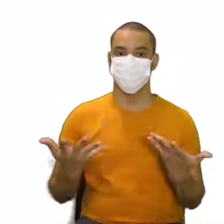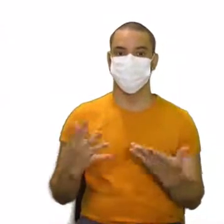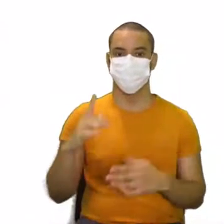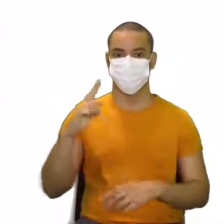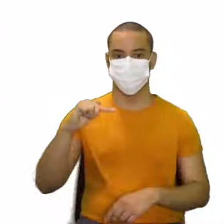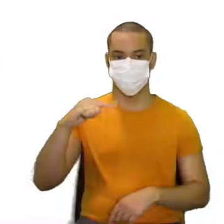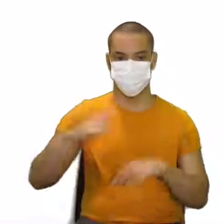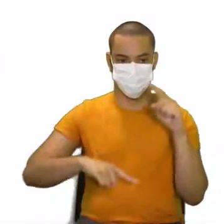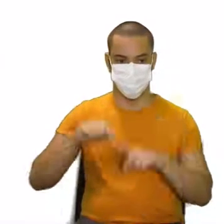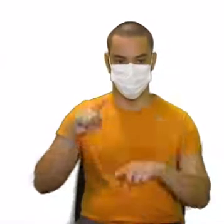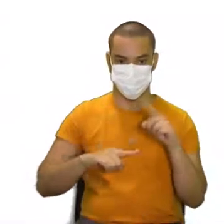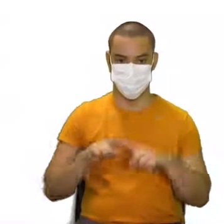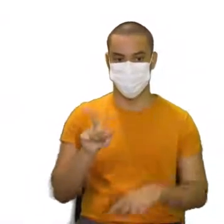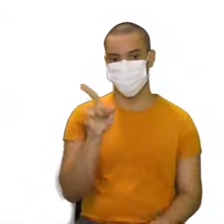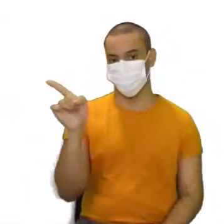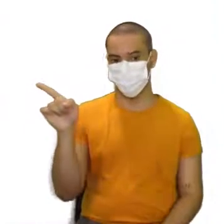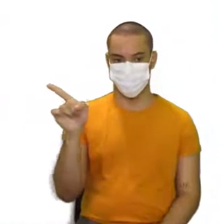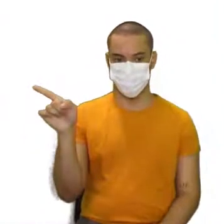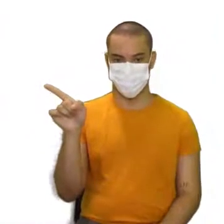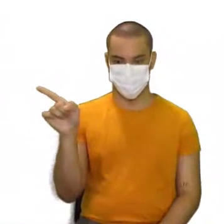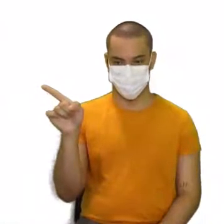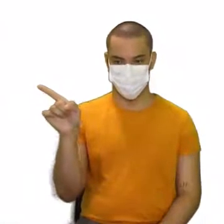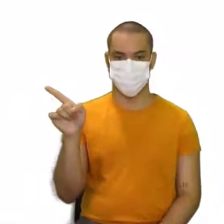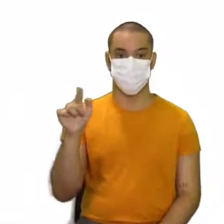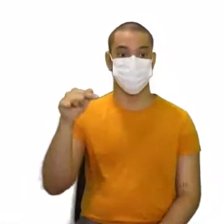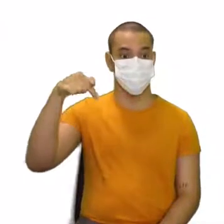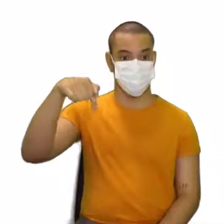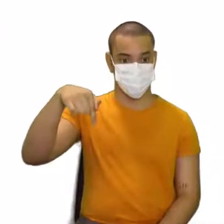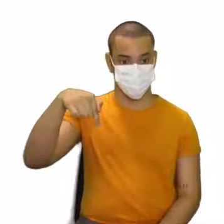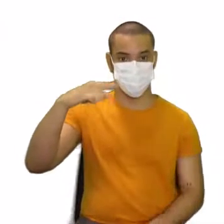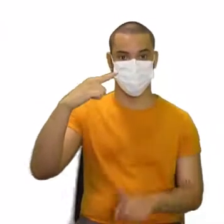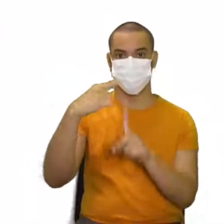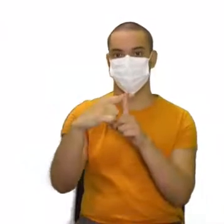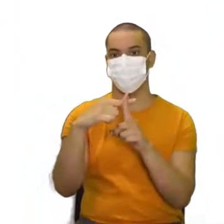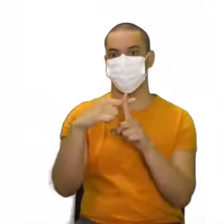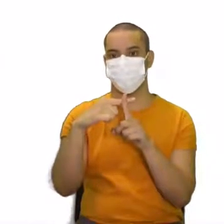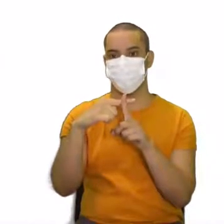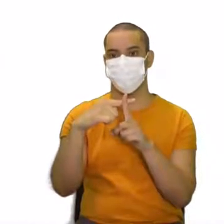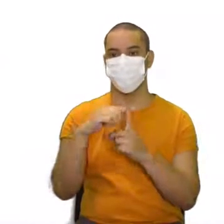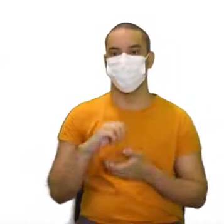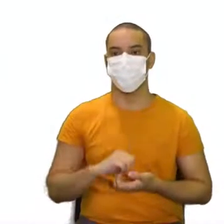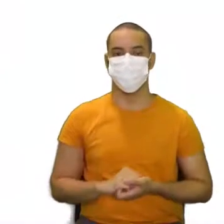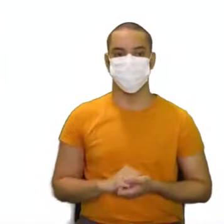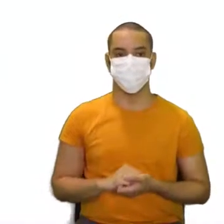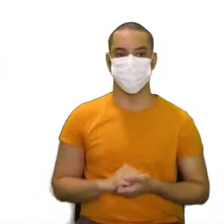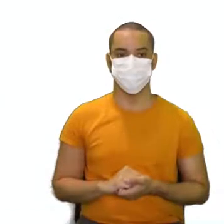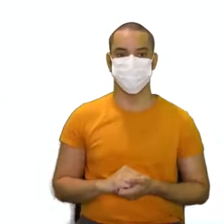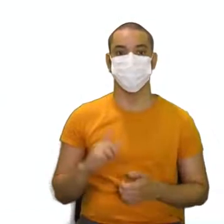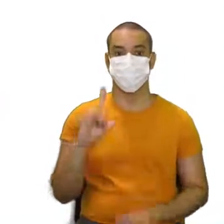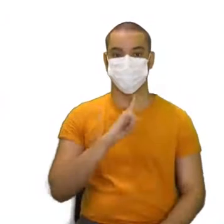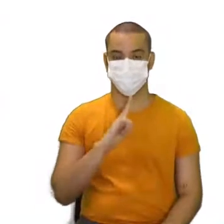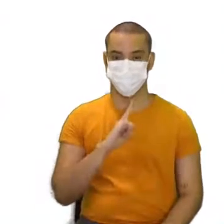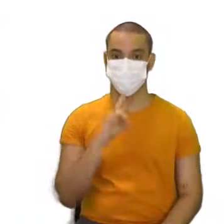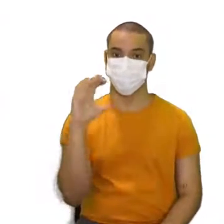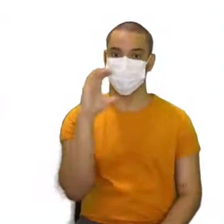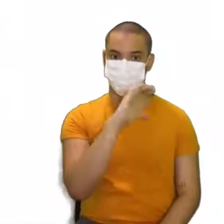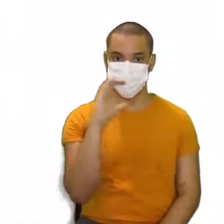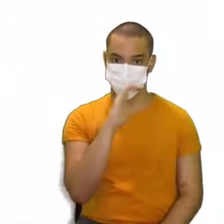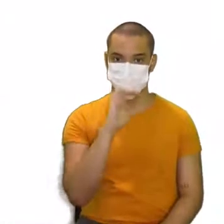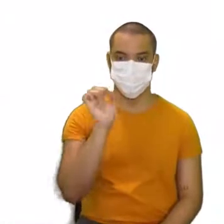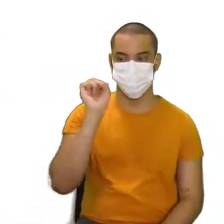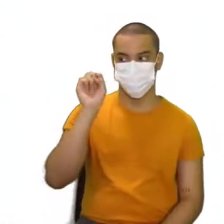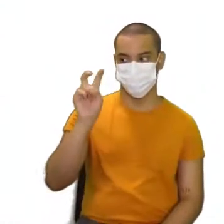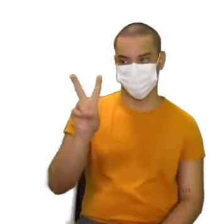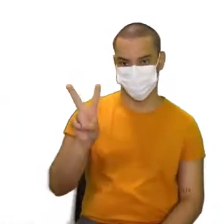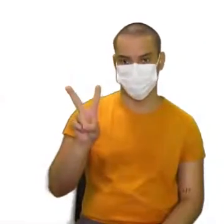daqui a carga puntiforme q positiva movendo-se com velocidade V